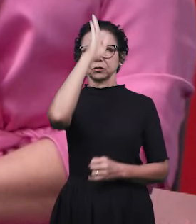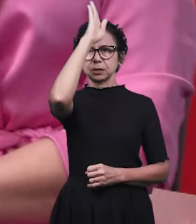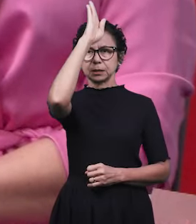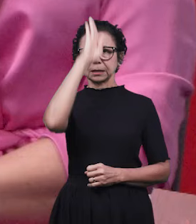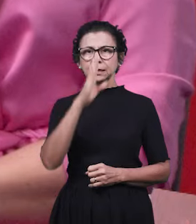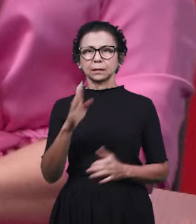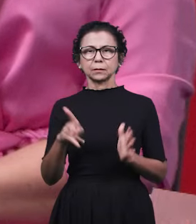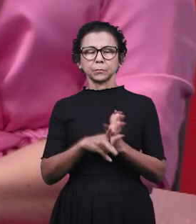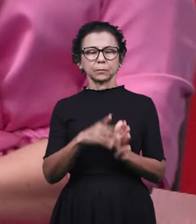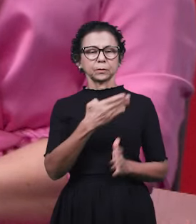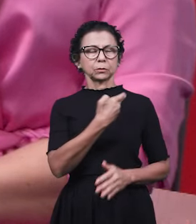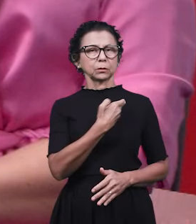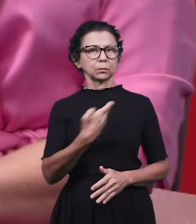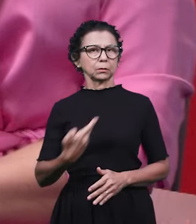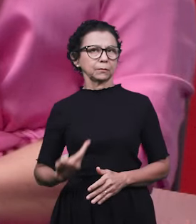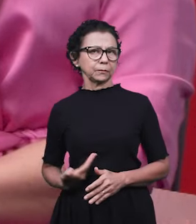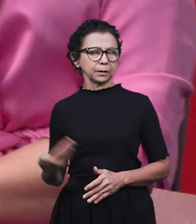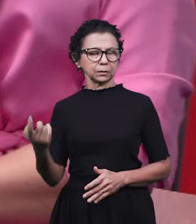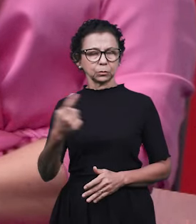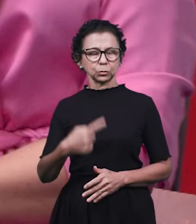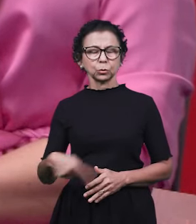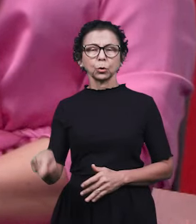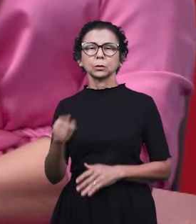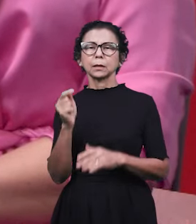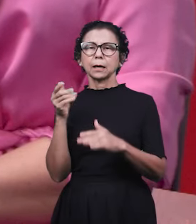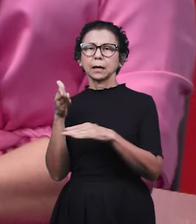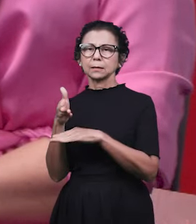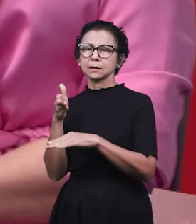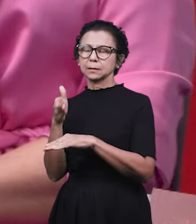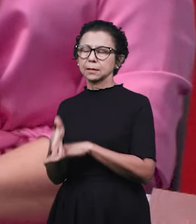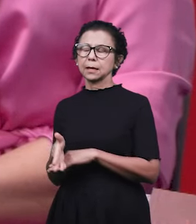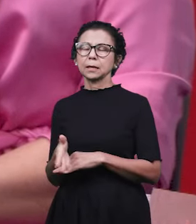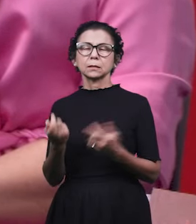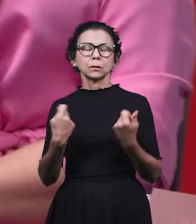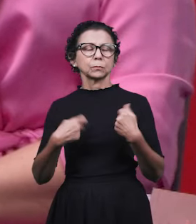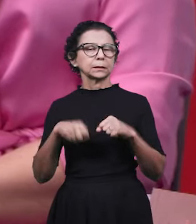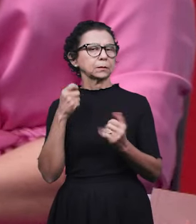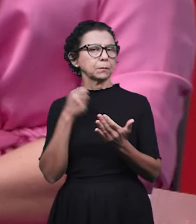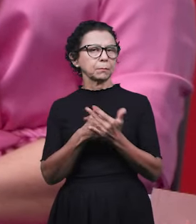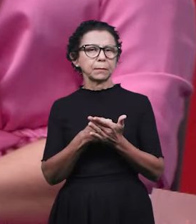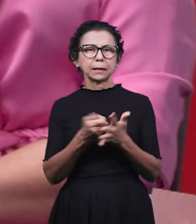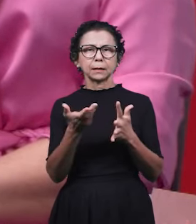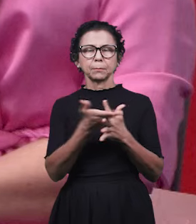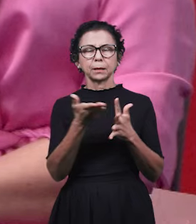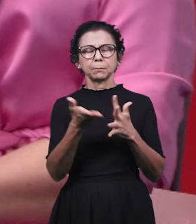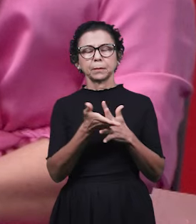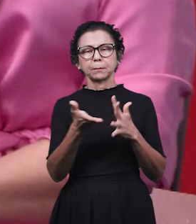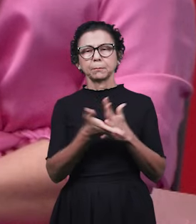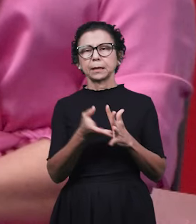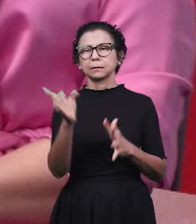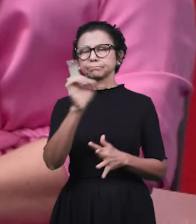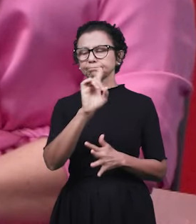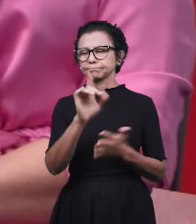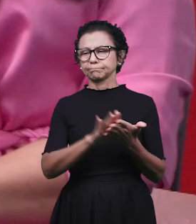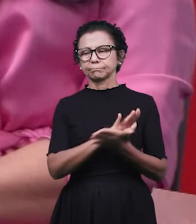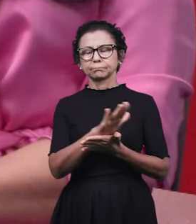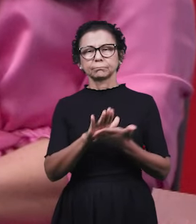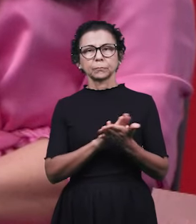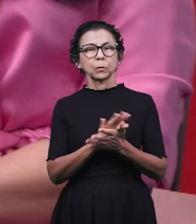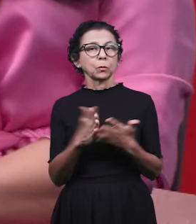pública. Então, todos podem ter acesso, não é preciso pagar uma mensalidade para estar ali.